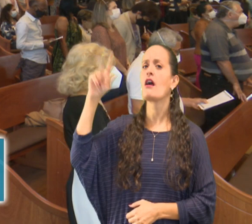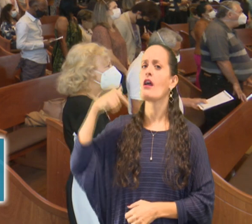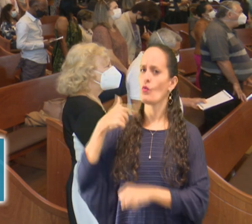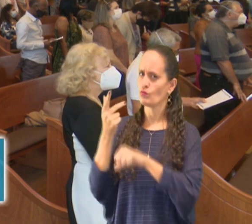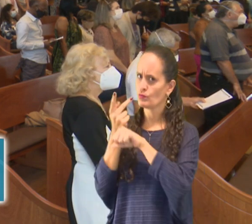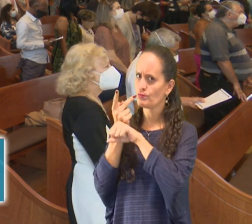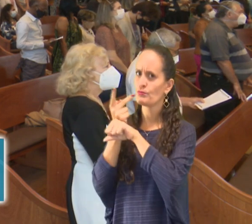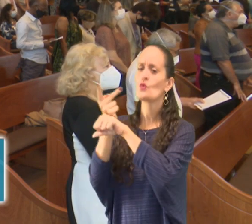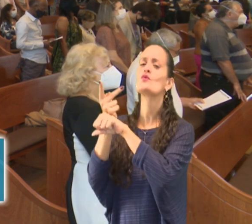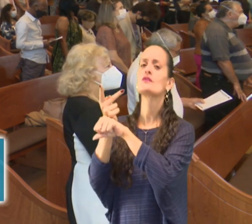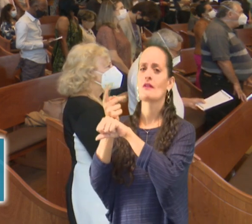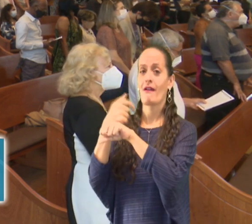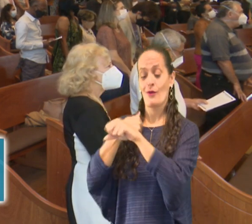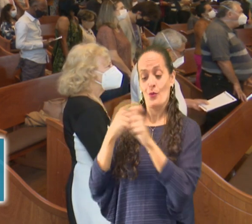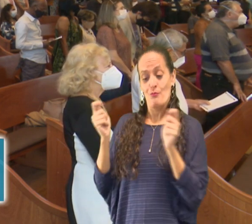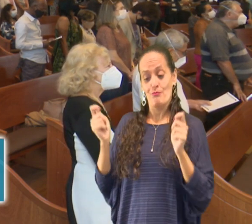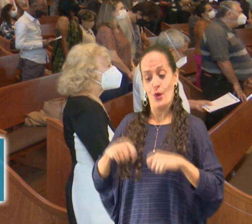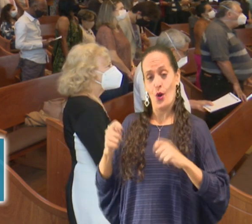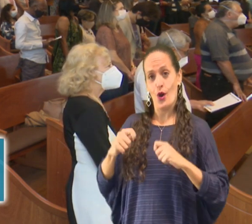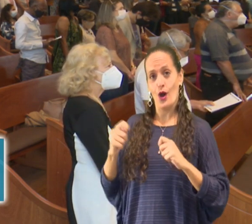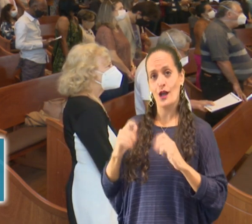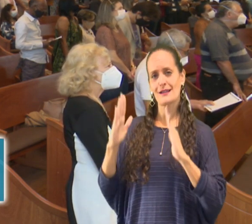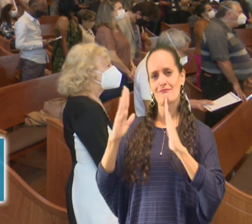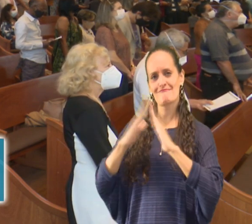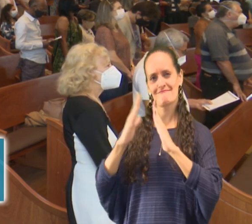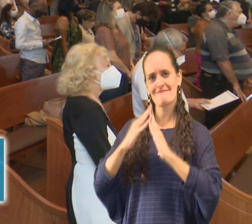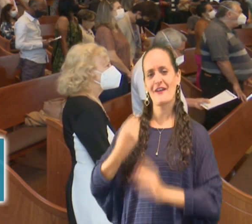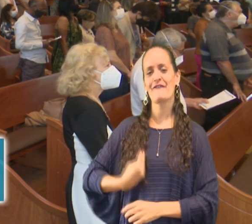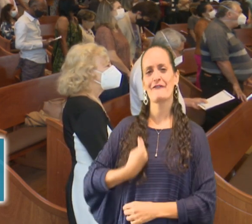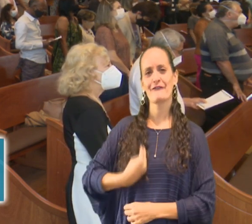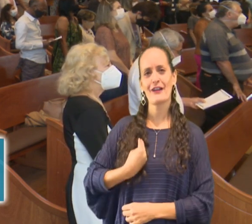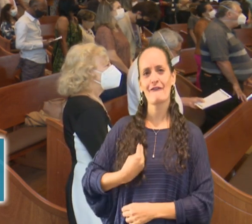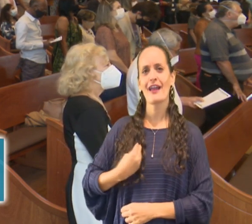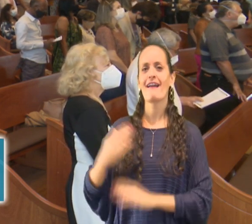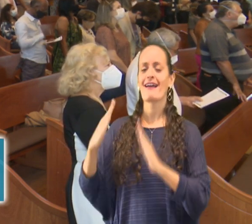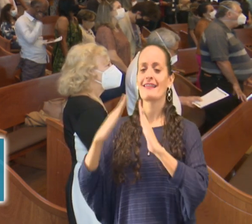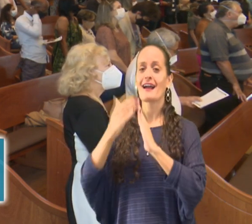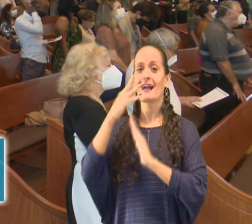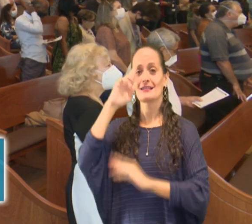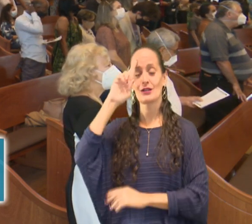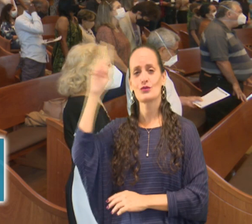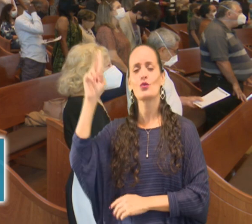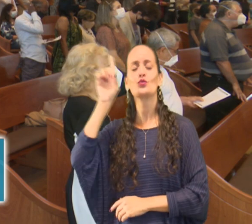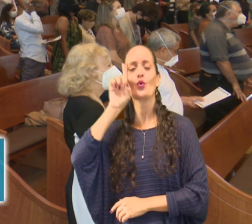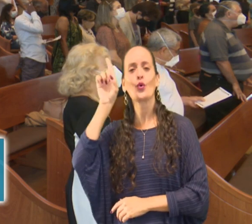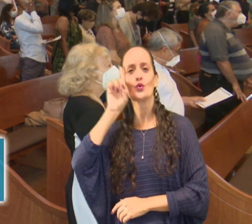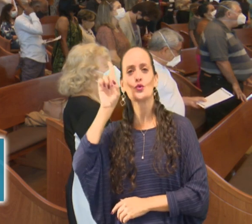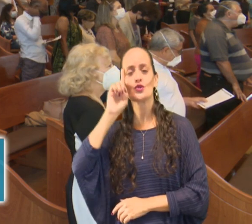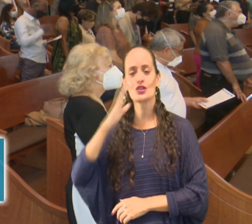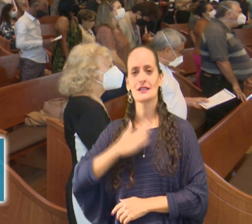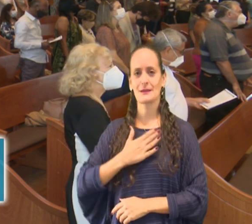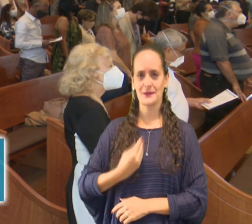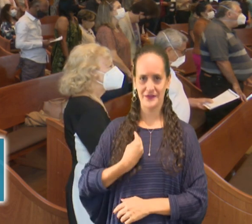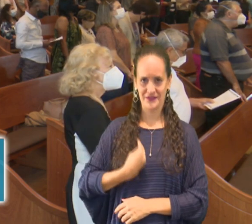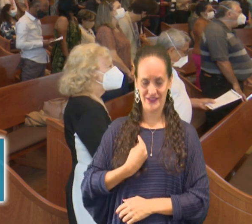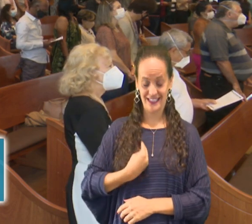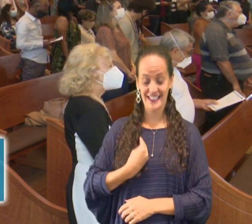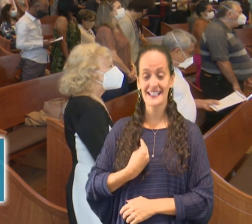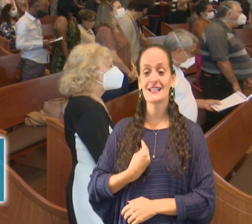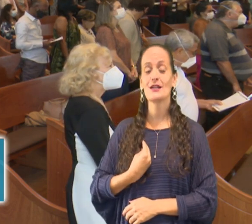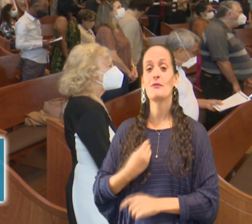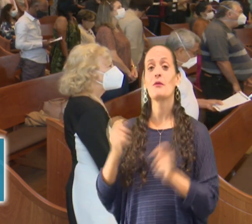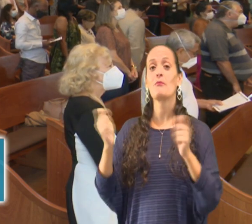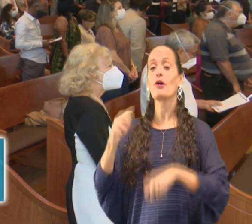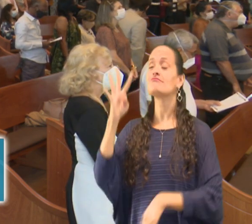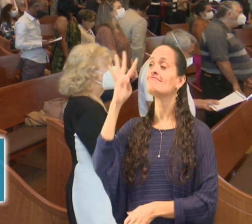buscarei, que eu possa morar na casa do Senhor todos os dias da minha vida,